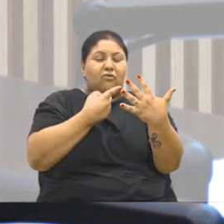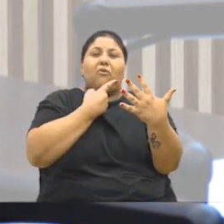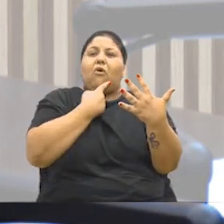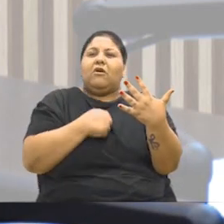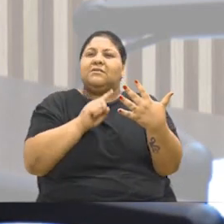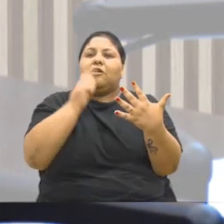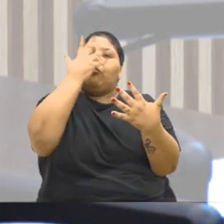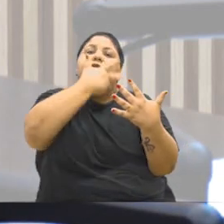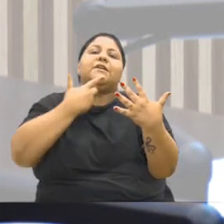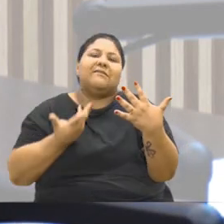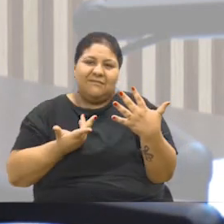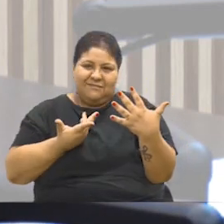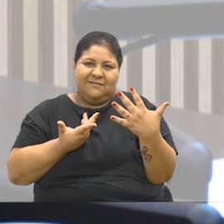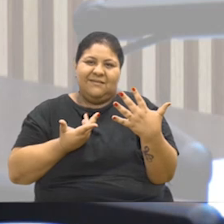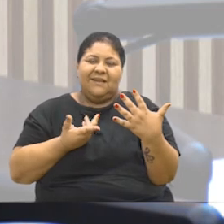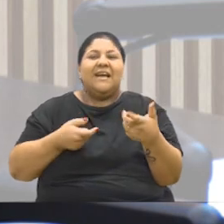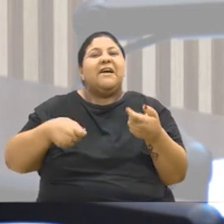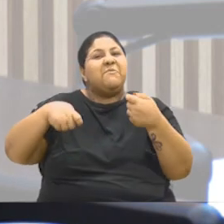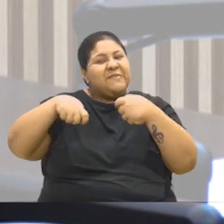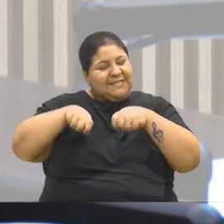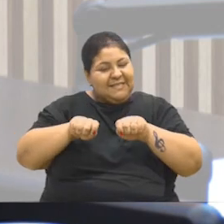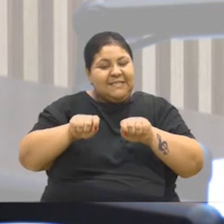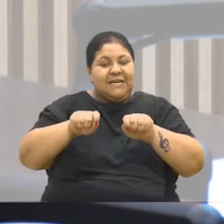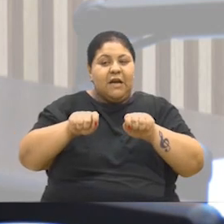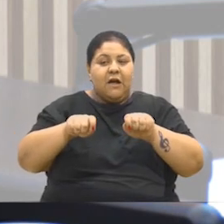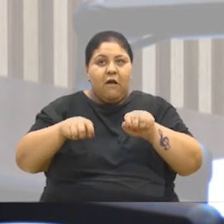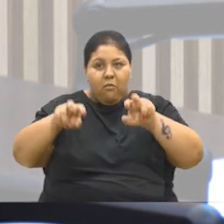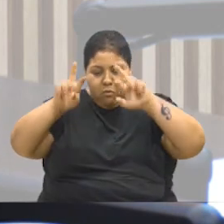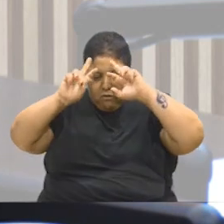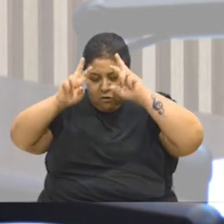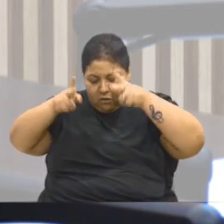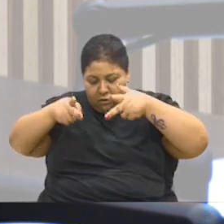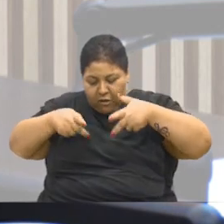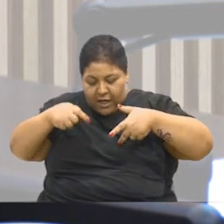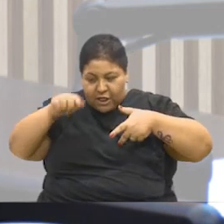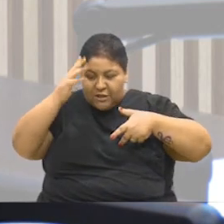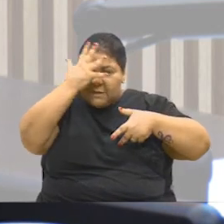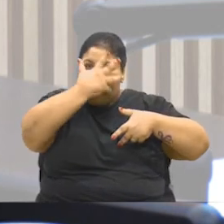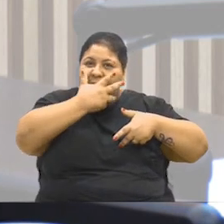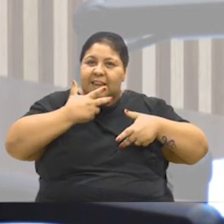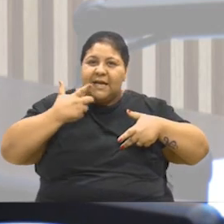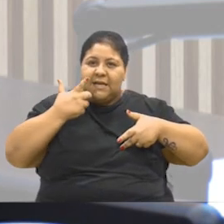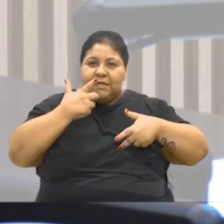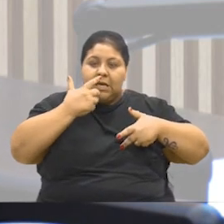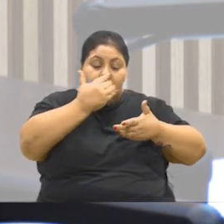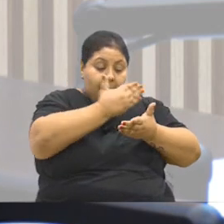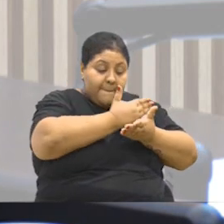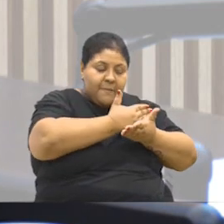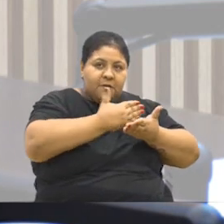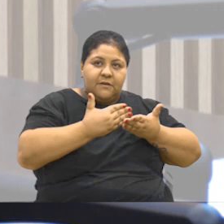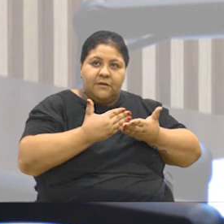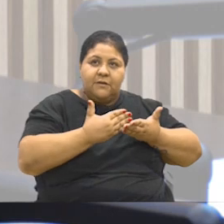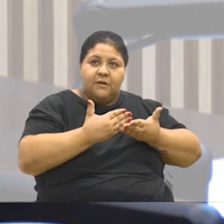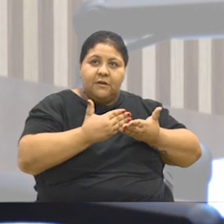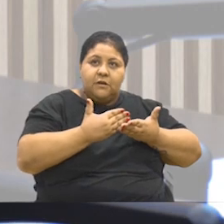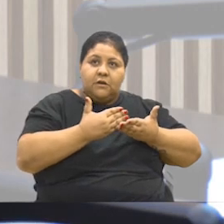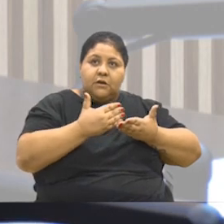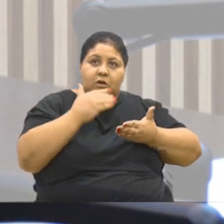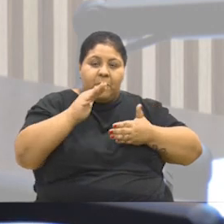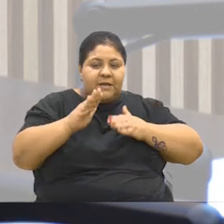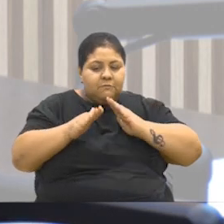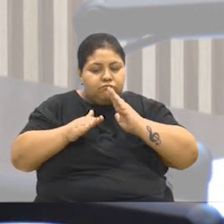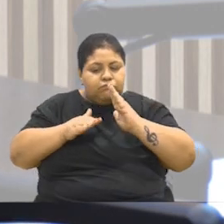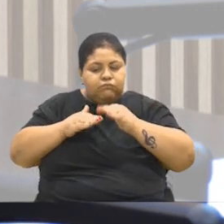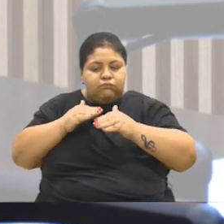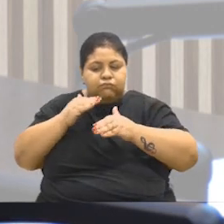desagrada. Não é para aquilo de bonito que tu tem. E a gente precisa voltar e reconhecer a nossa beleza. É a partir daí que a